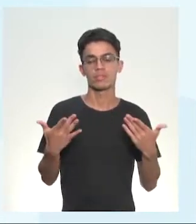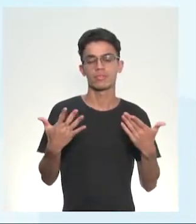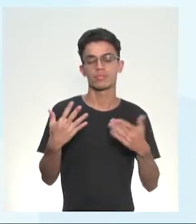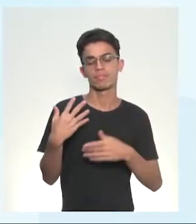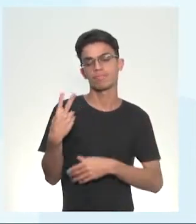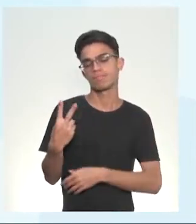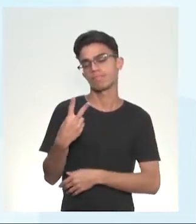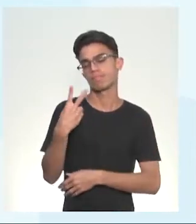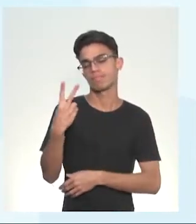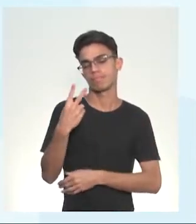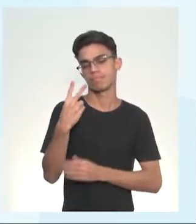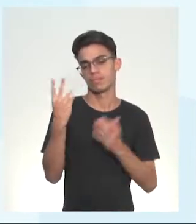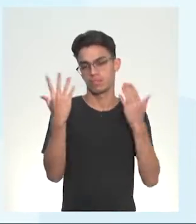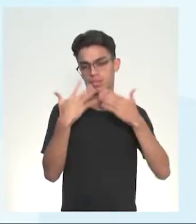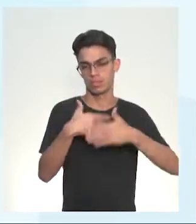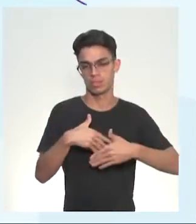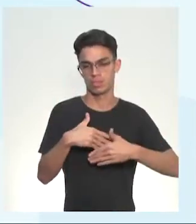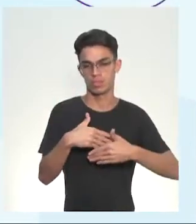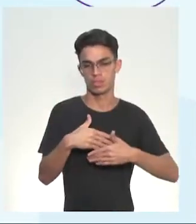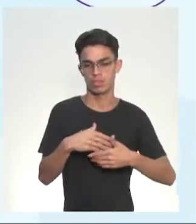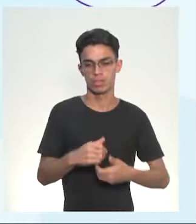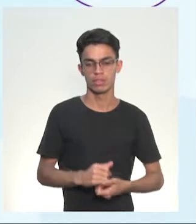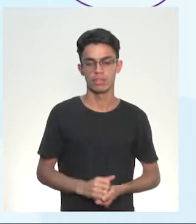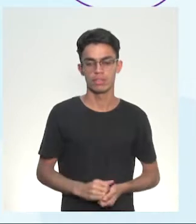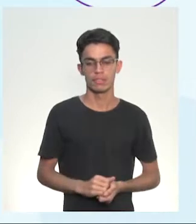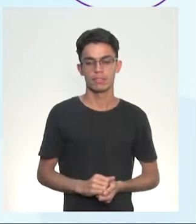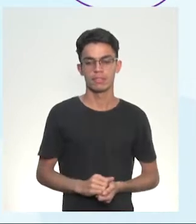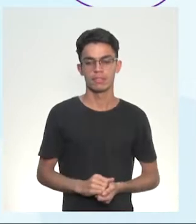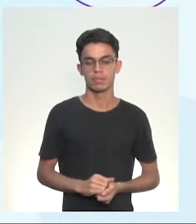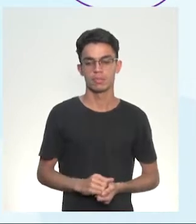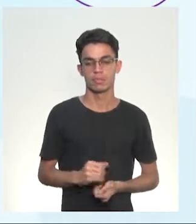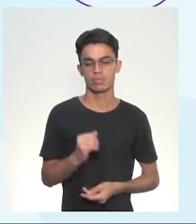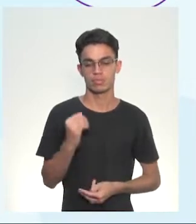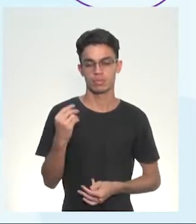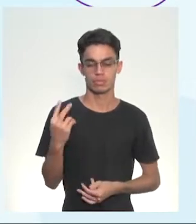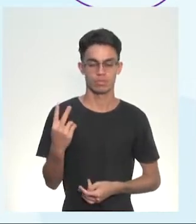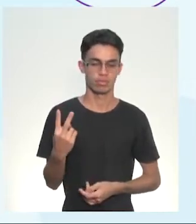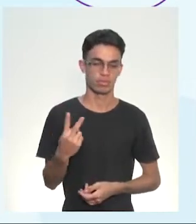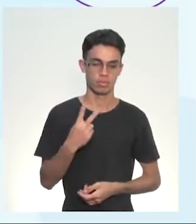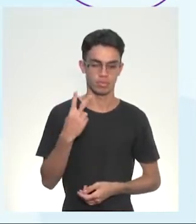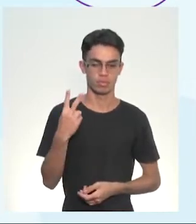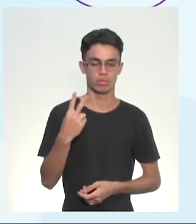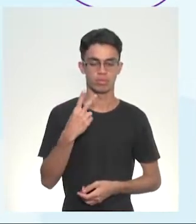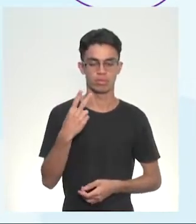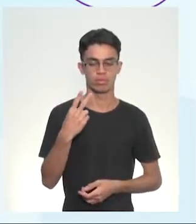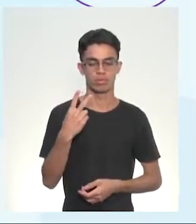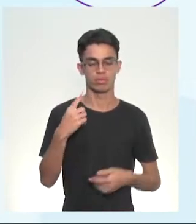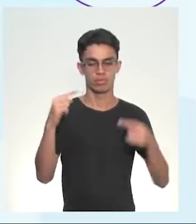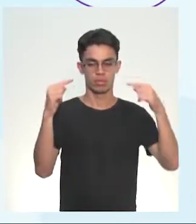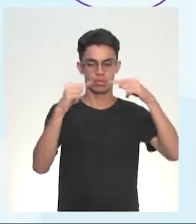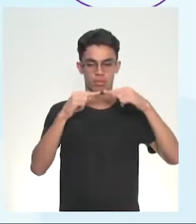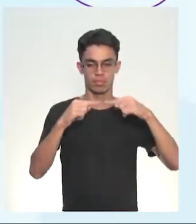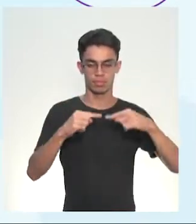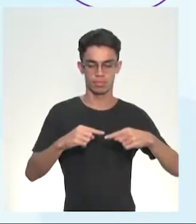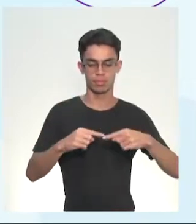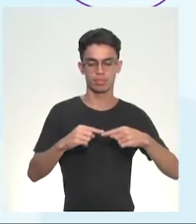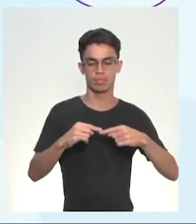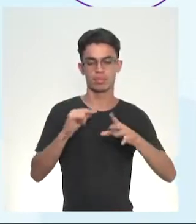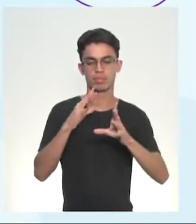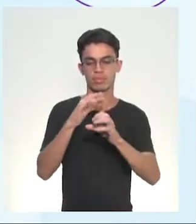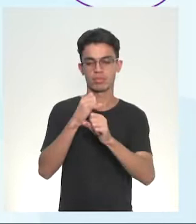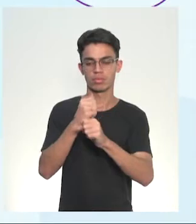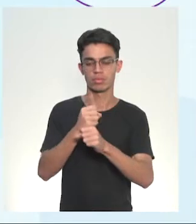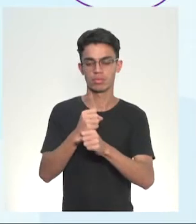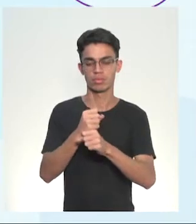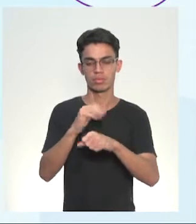nota? Aqui na lateral direita, eu coloquei a nossa relação da proporcionalidade.